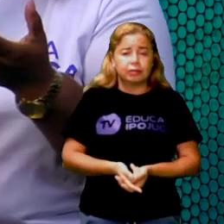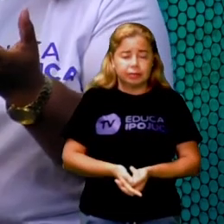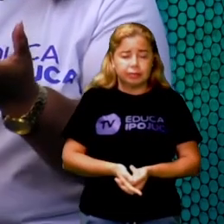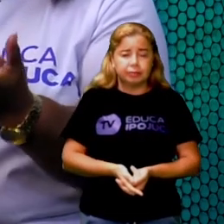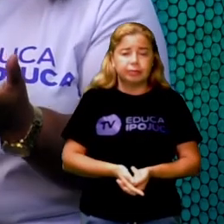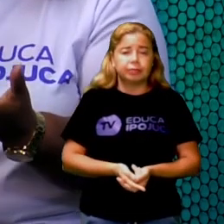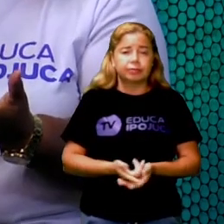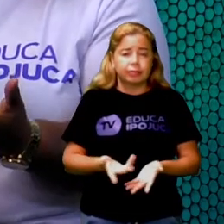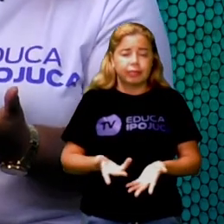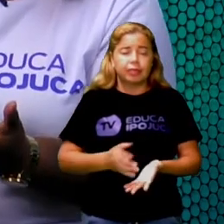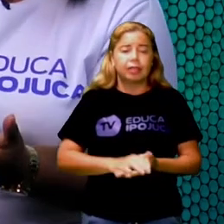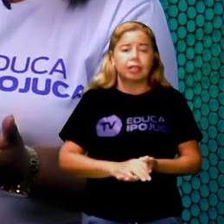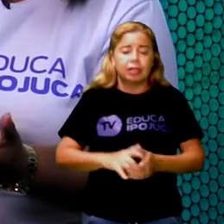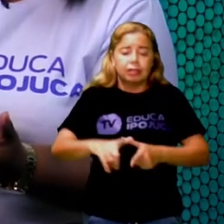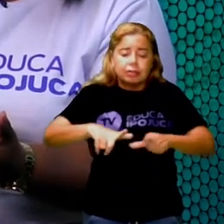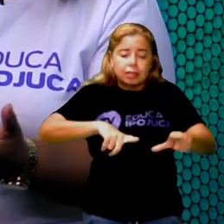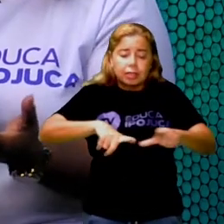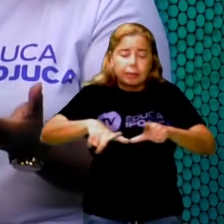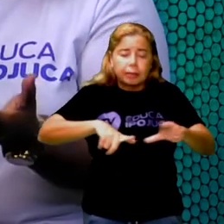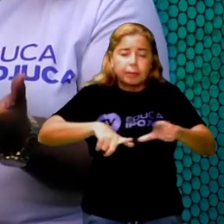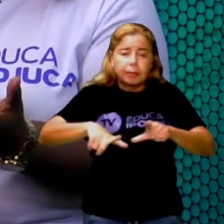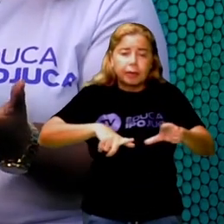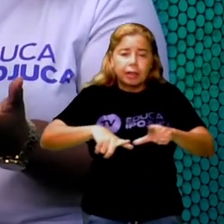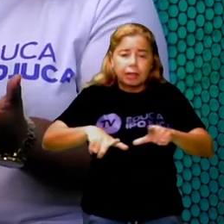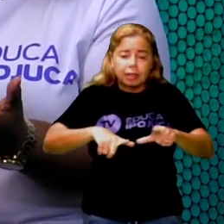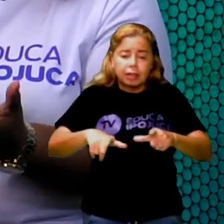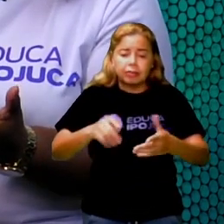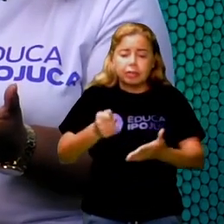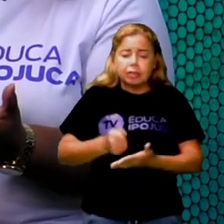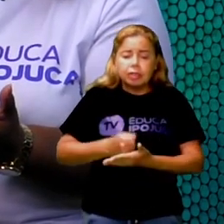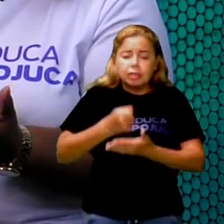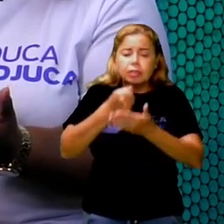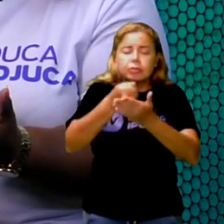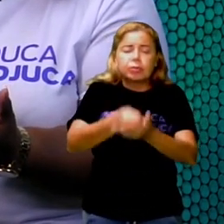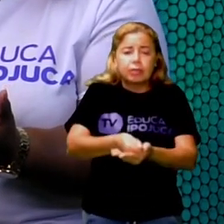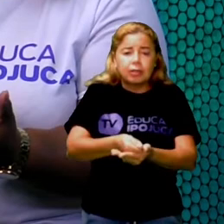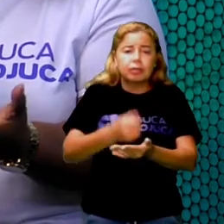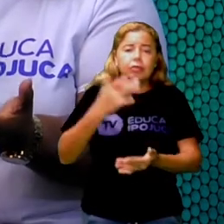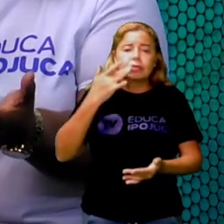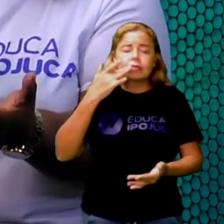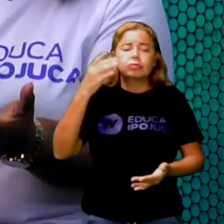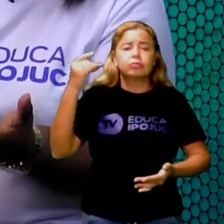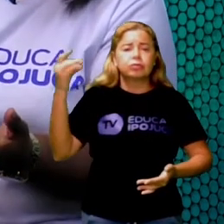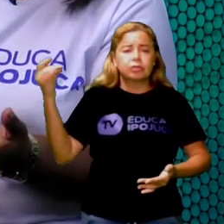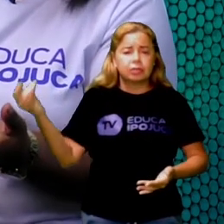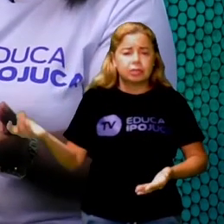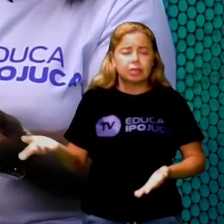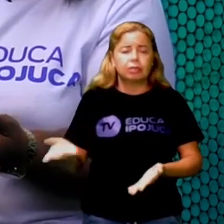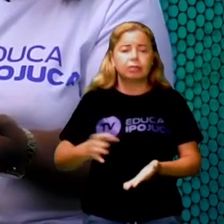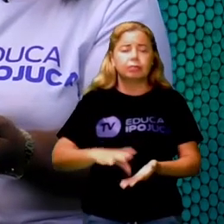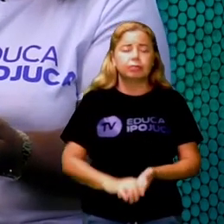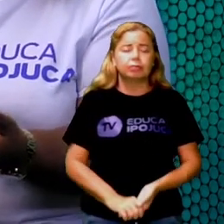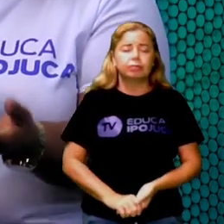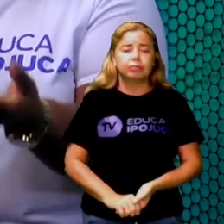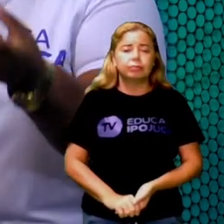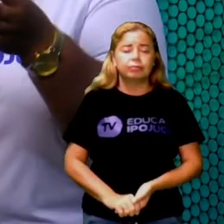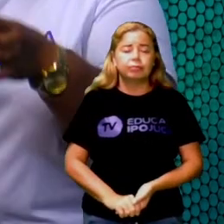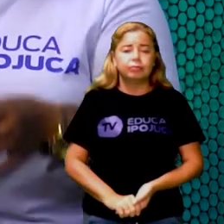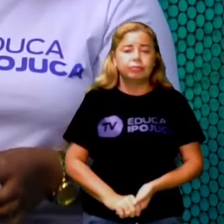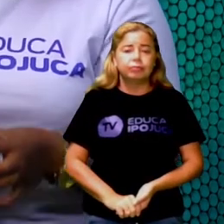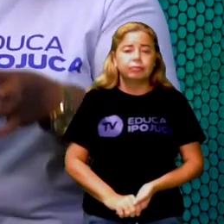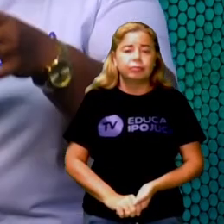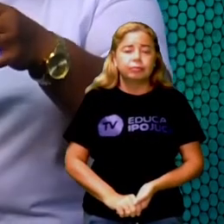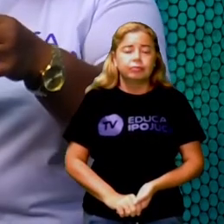pagamento do seu trabalho, do seu exercício ou ofício, certo?